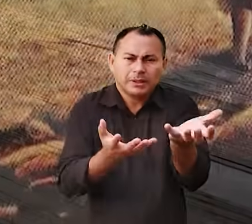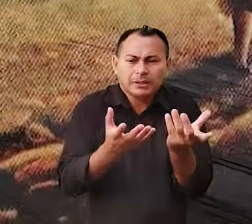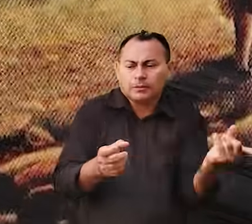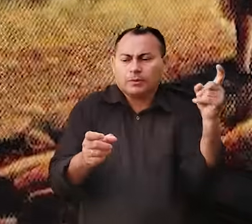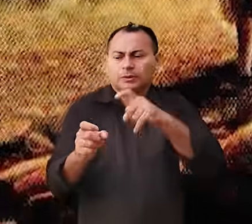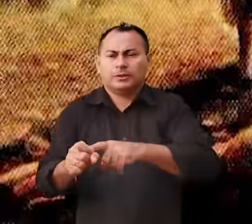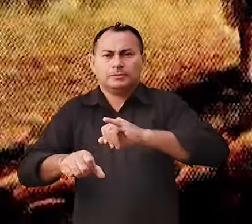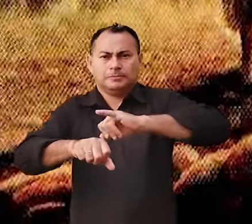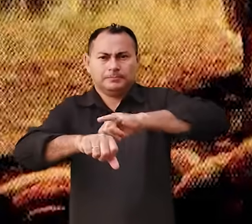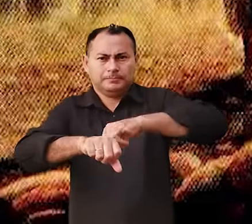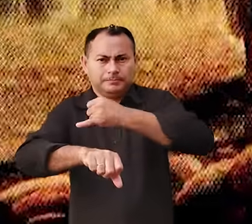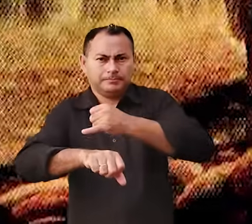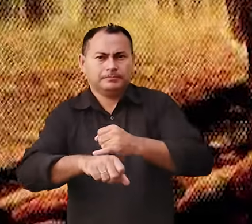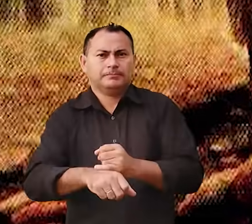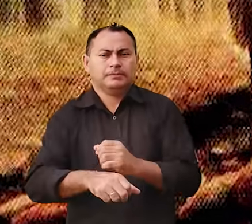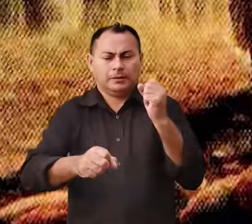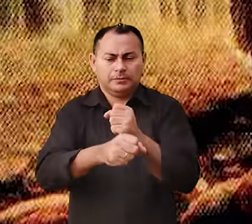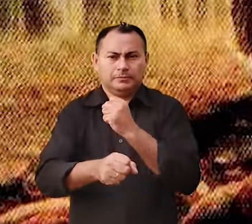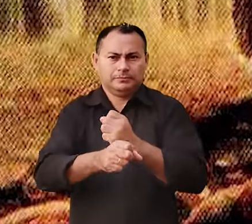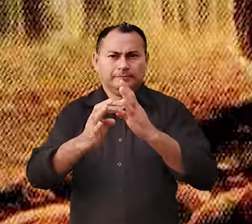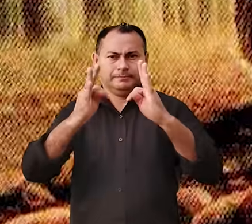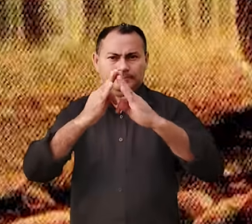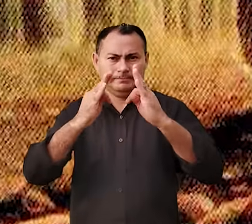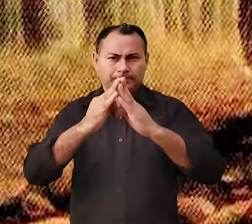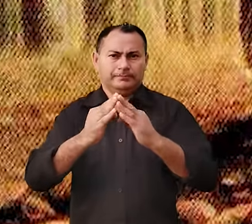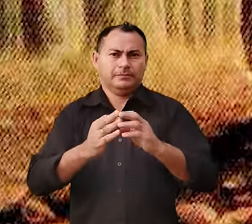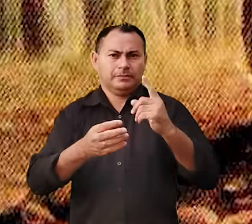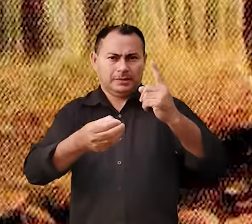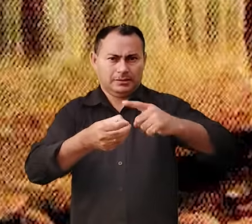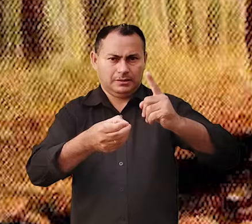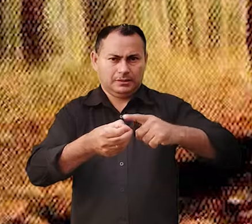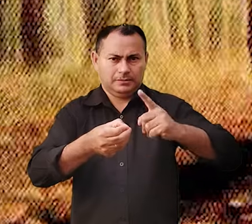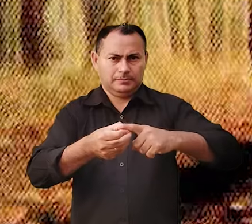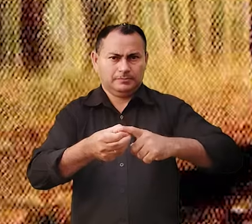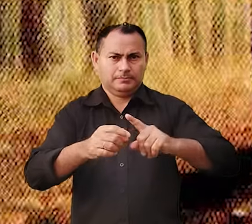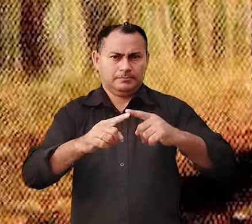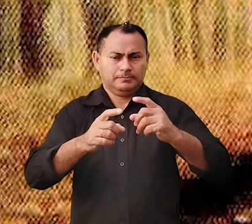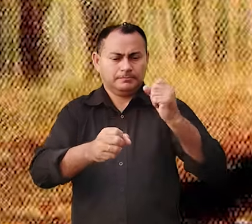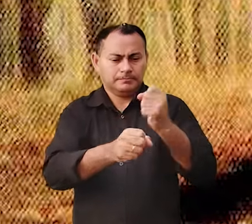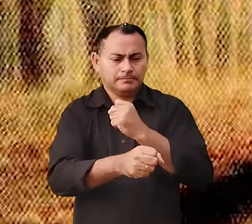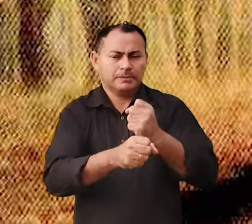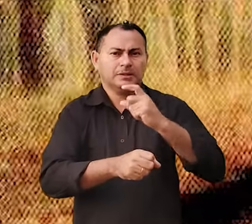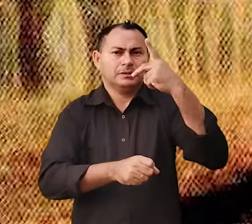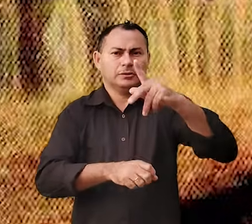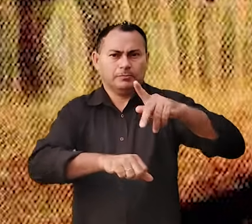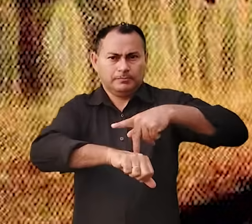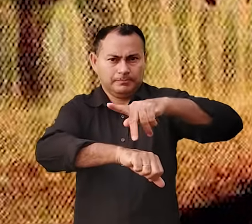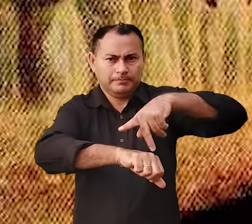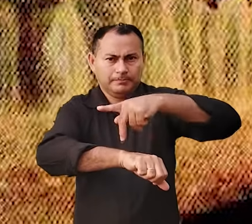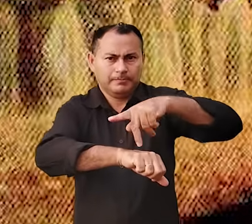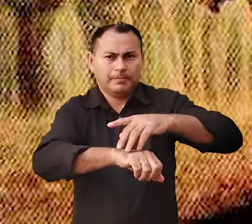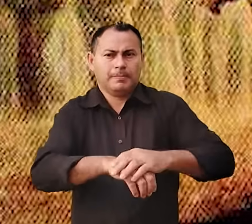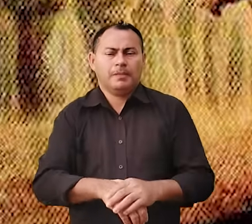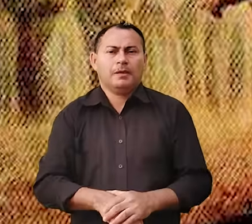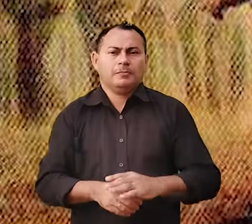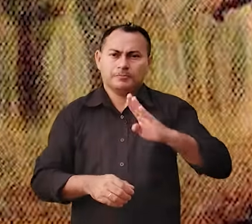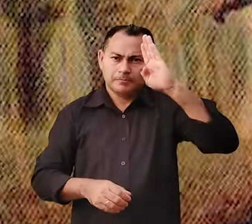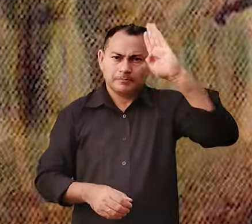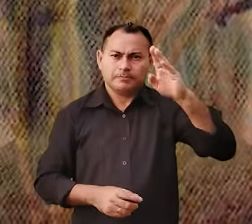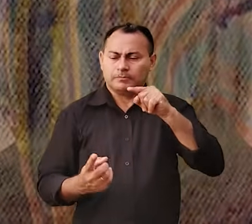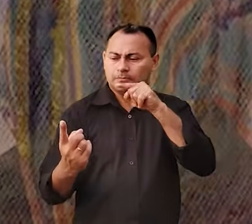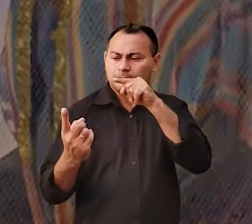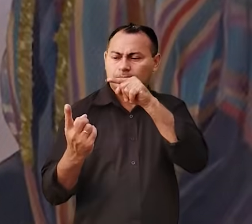quiseram voltar para Jerusalém para reconstruir o templo e a cidade, enfim, reconstruir o seu país.